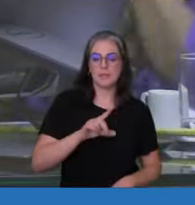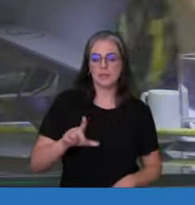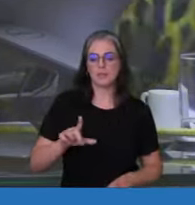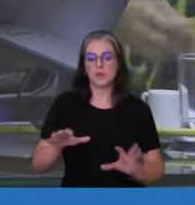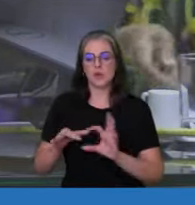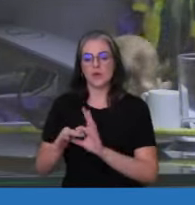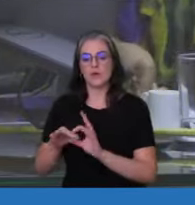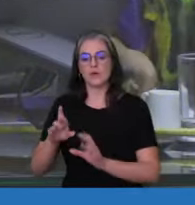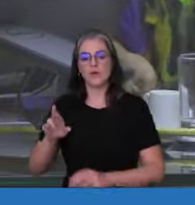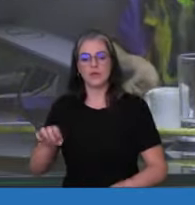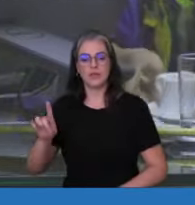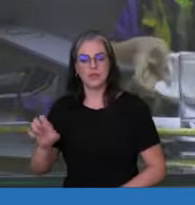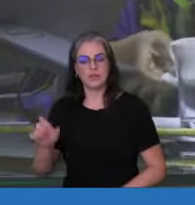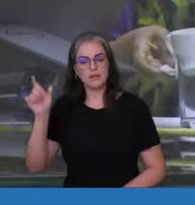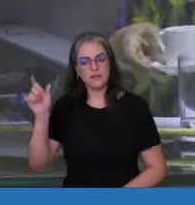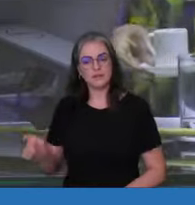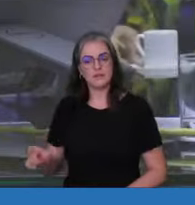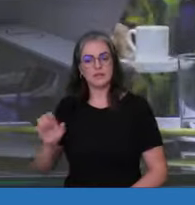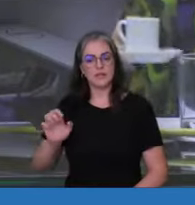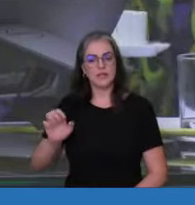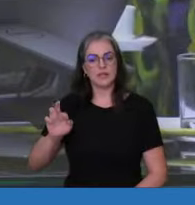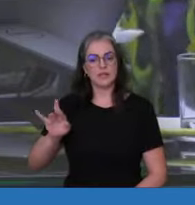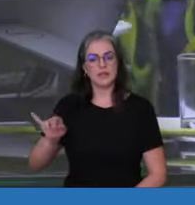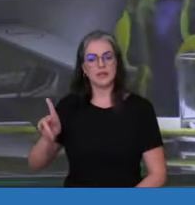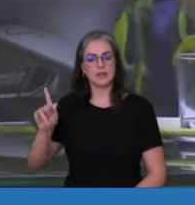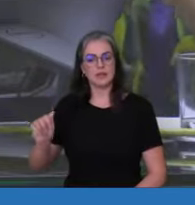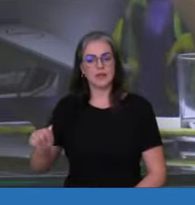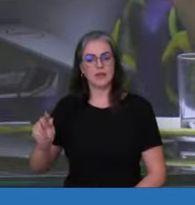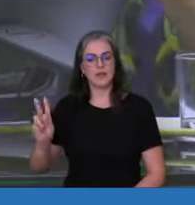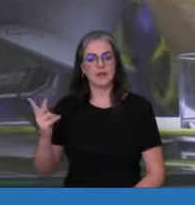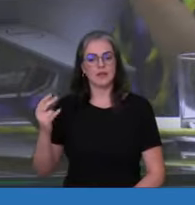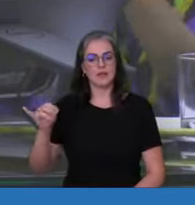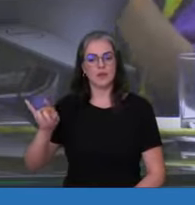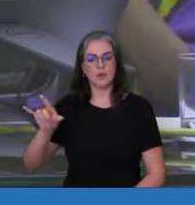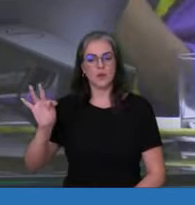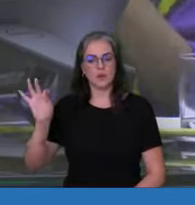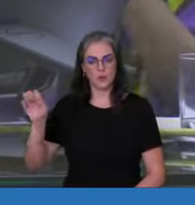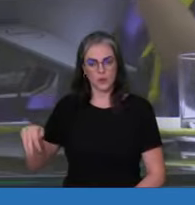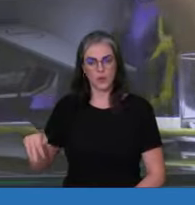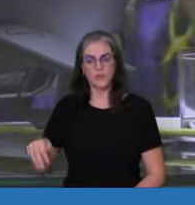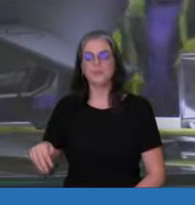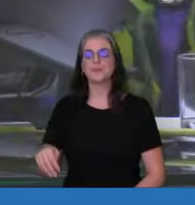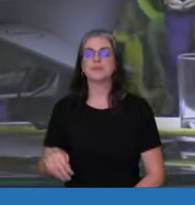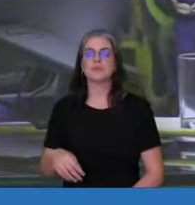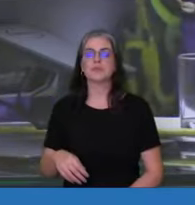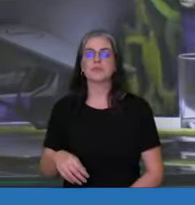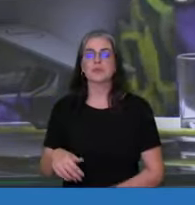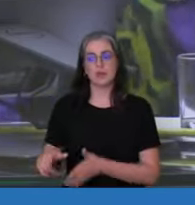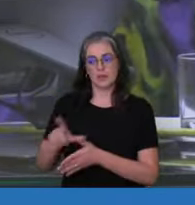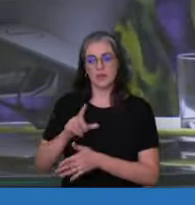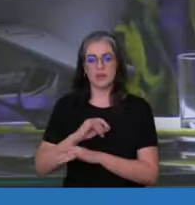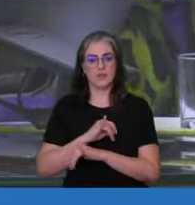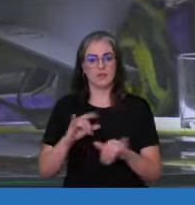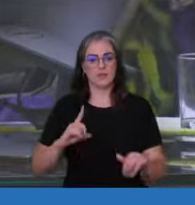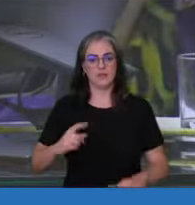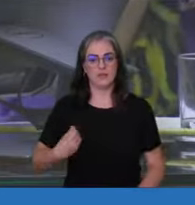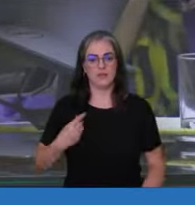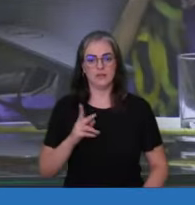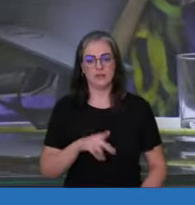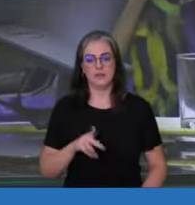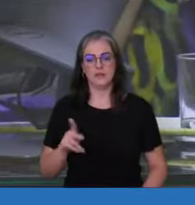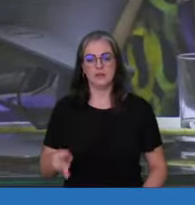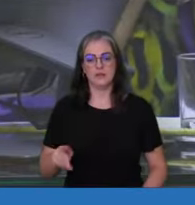Hilton, que tanto nos representa. Enquanto ela vai à tribuna, anuncio a presença da senhora professora Bene, embaixadora